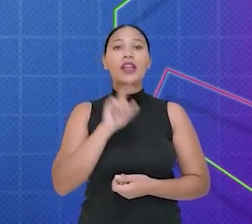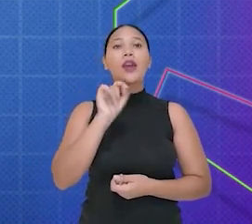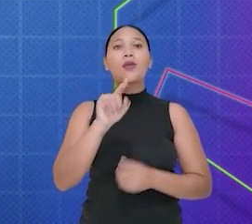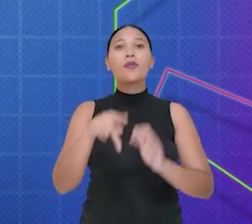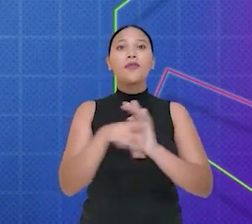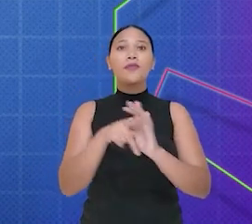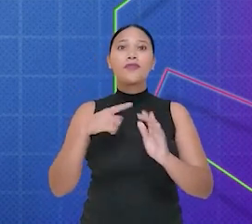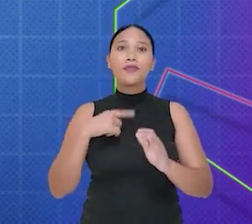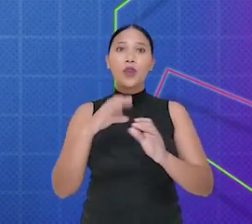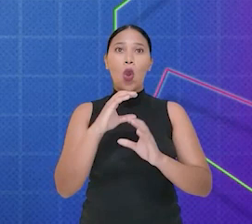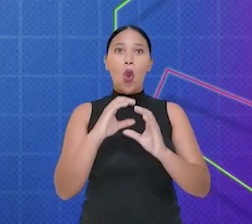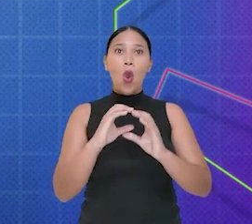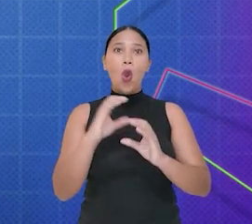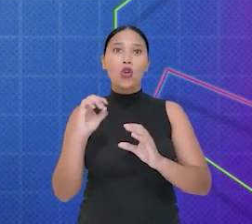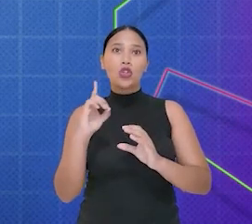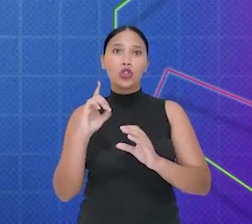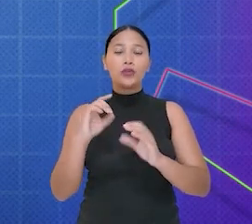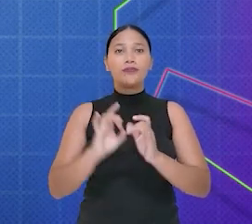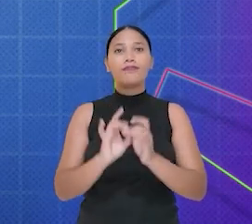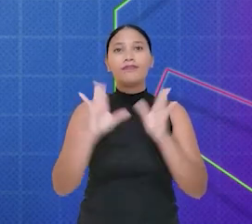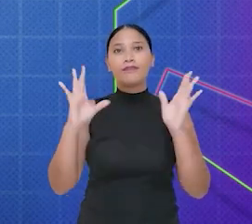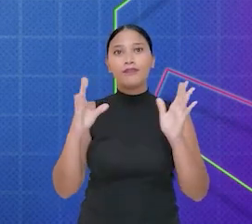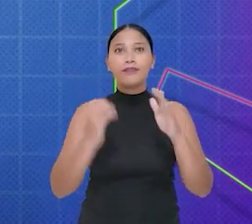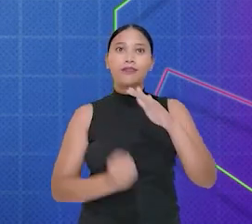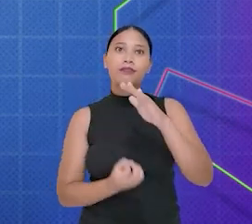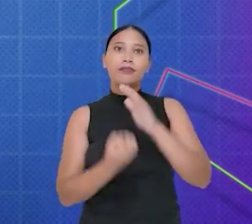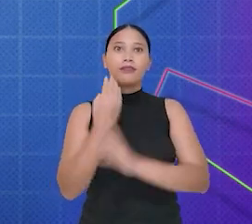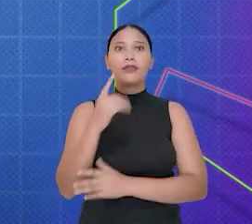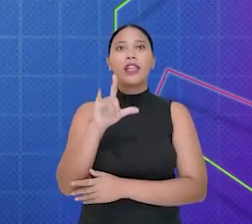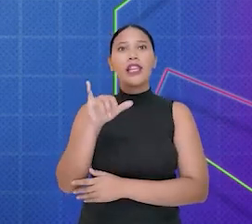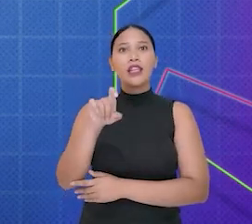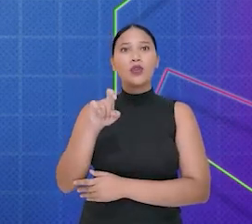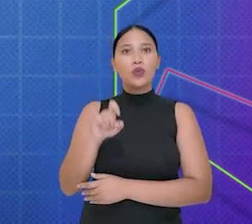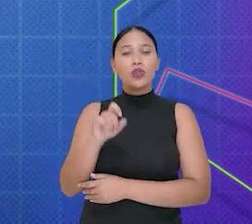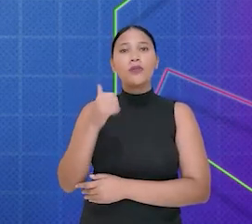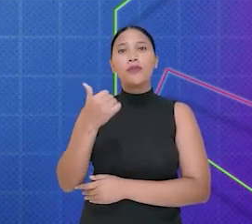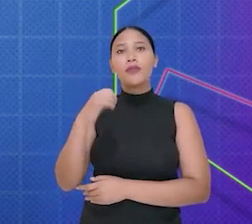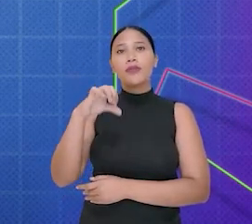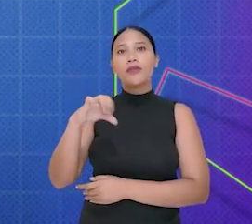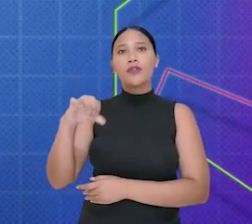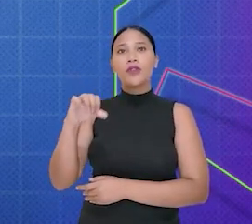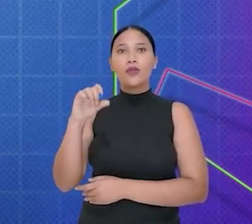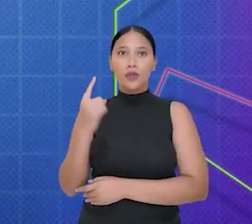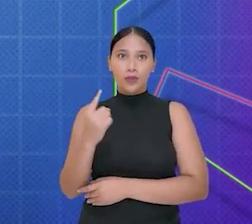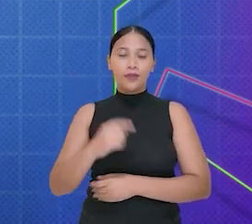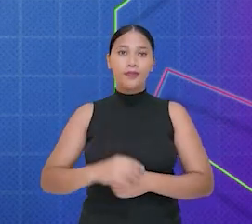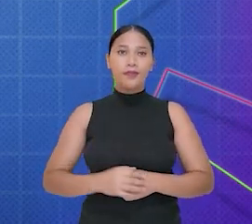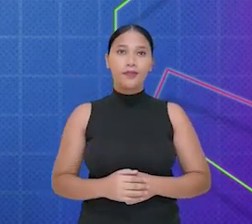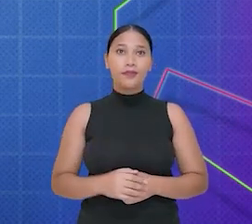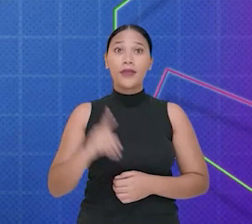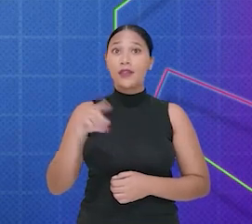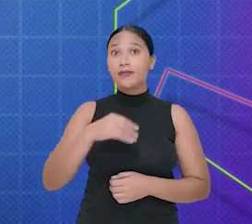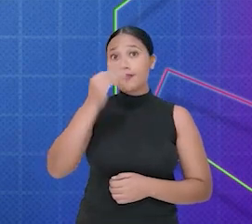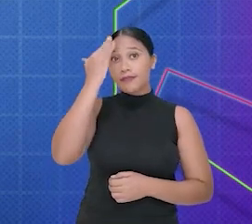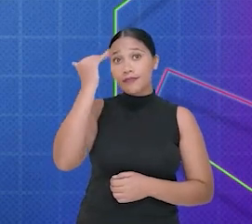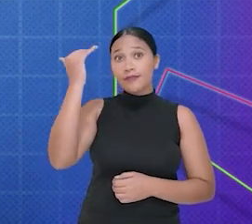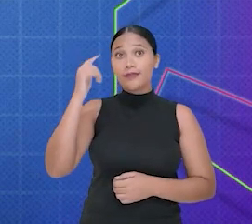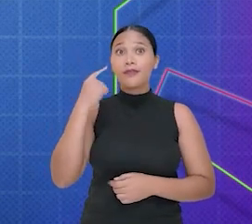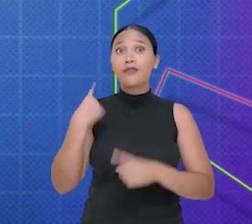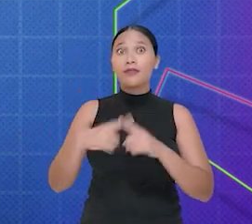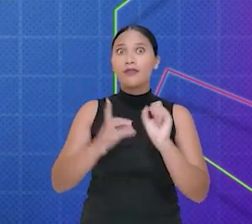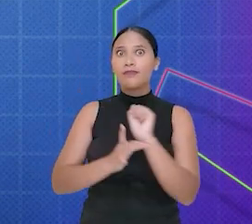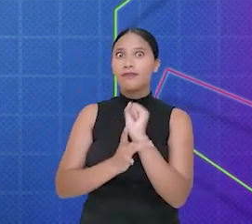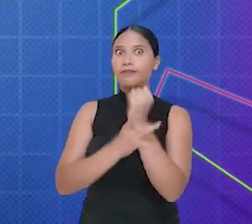é um sistema operacional de código aberto baseado em Unix, criado por Linus Torvalds em 1991. Ele